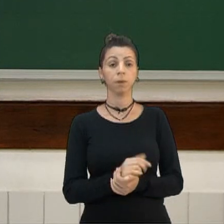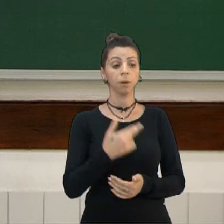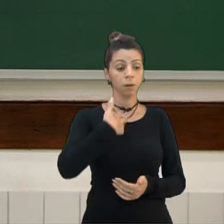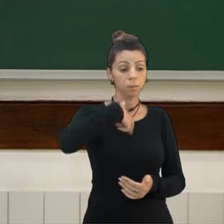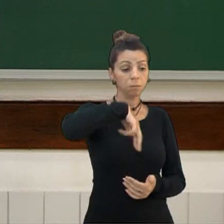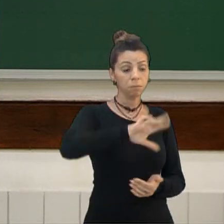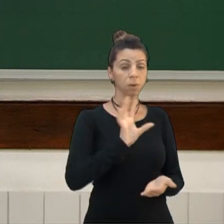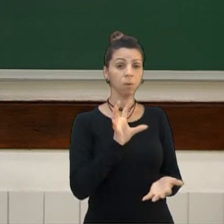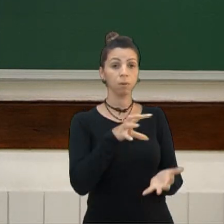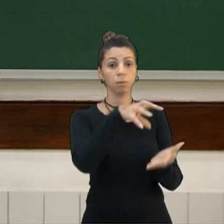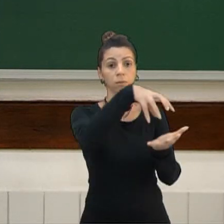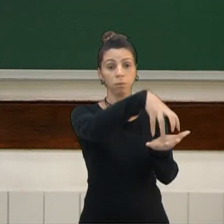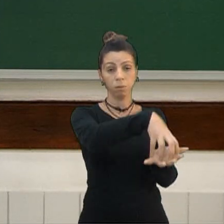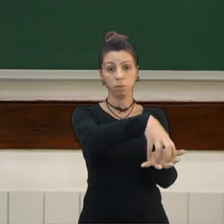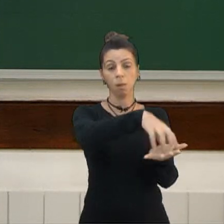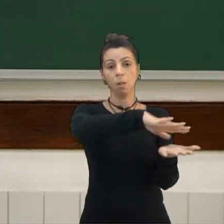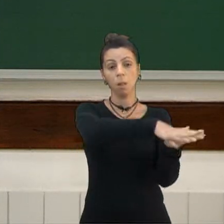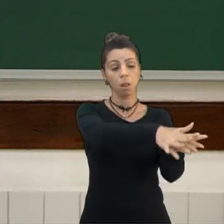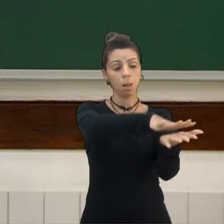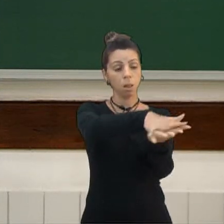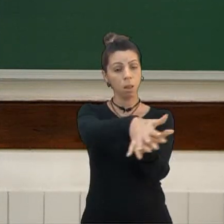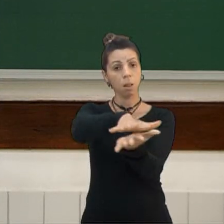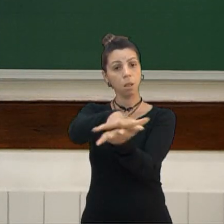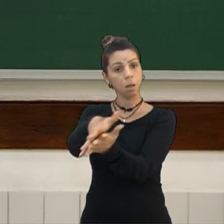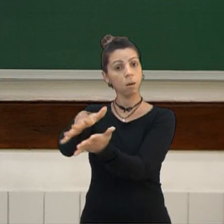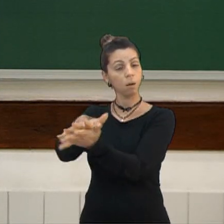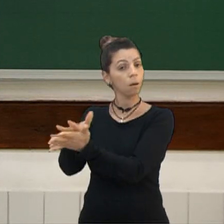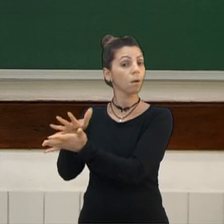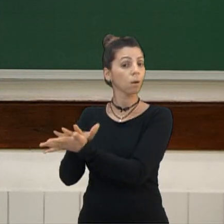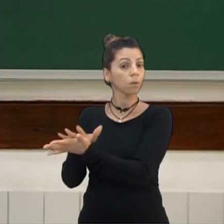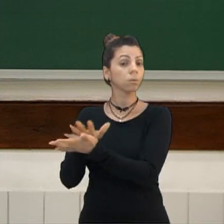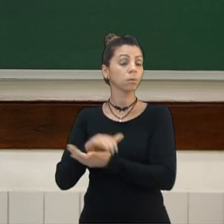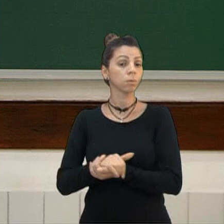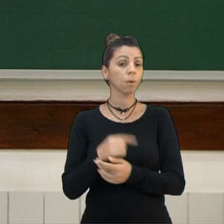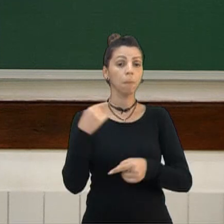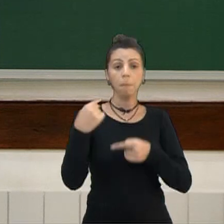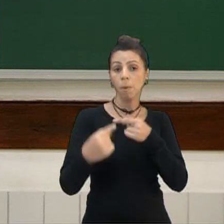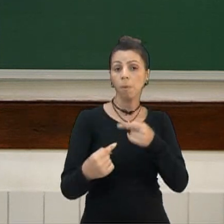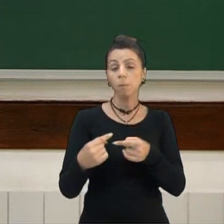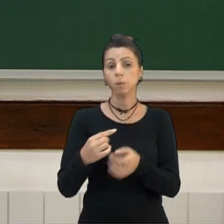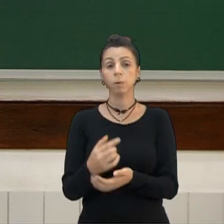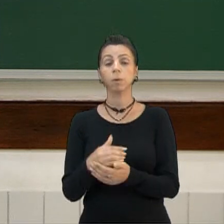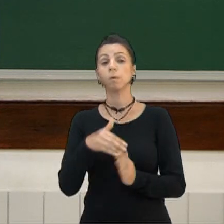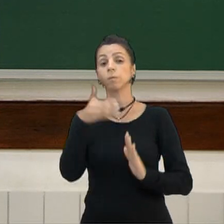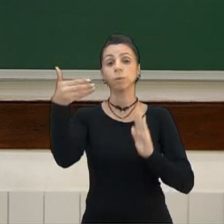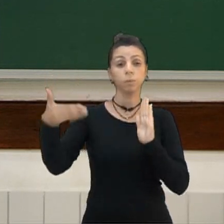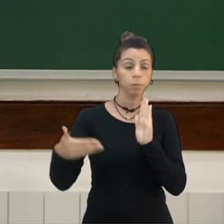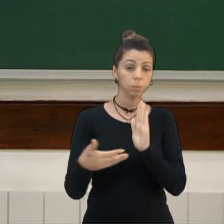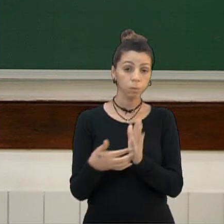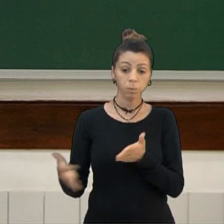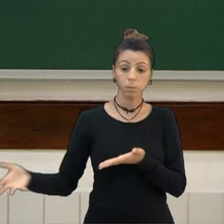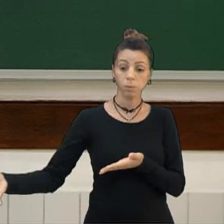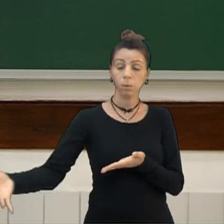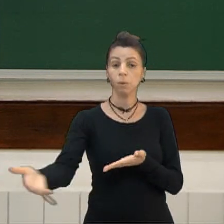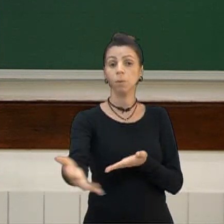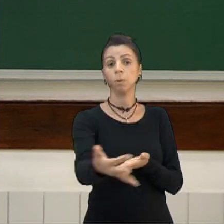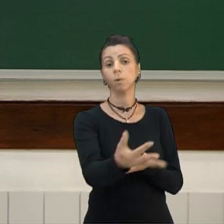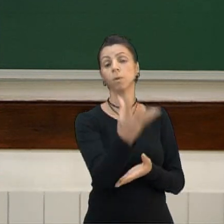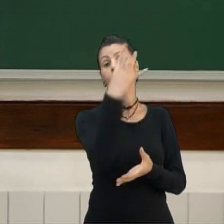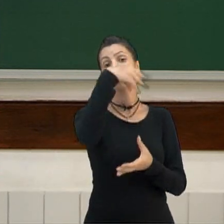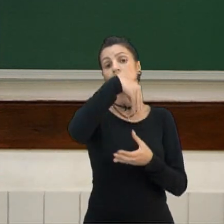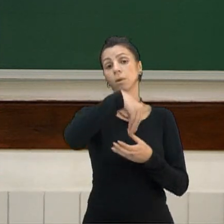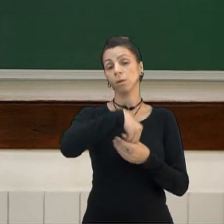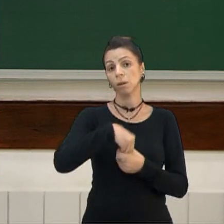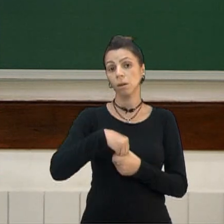destruição de prédios públicos, a depredação de obras públicas, né? Tudo isso também é uma forma de